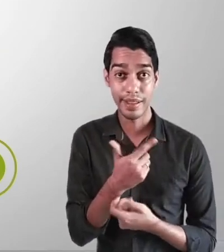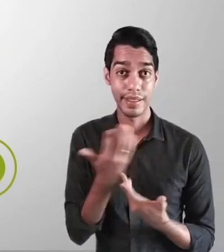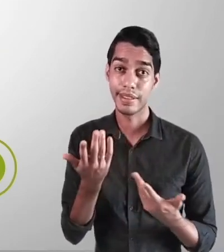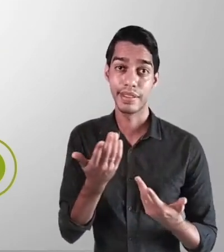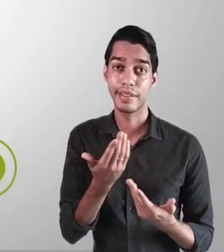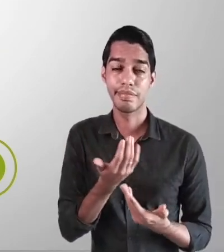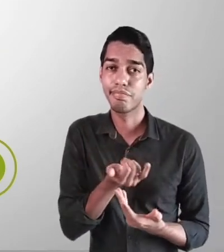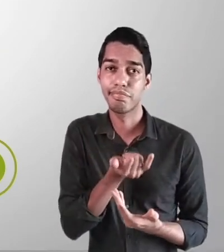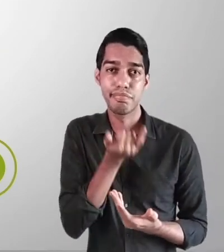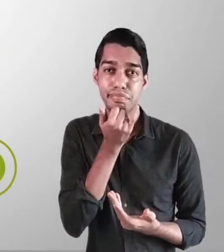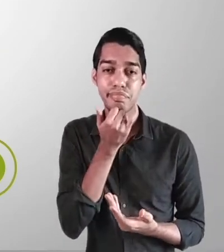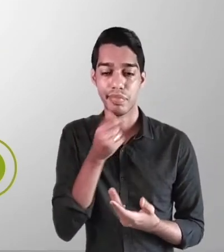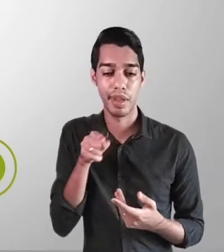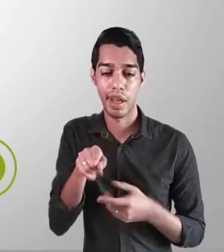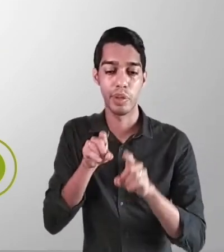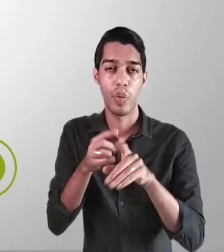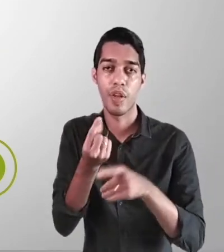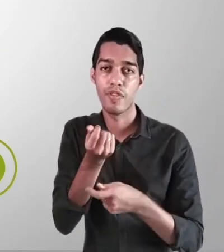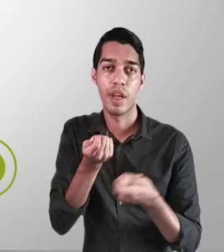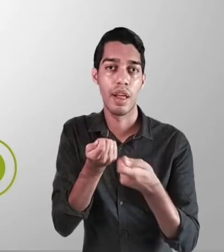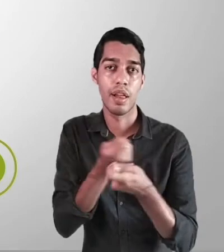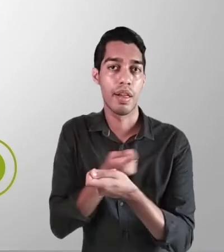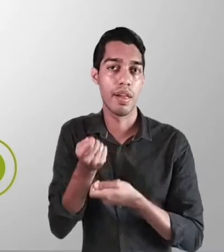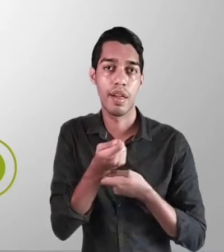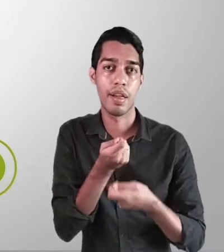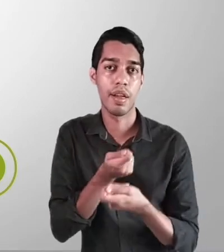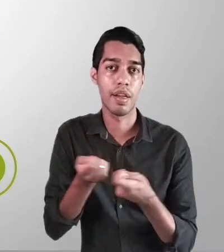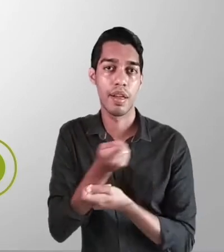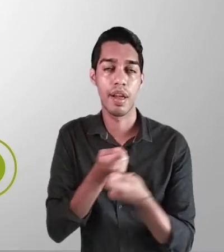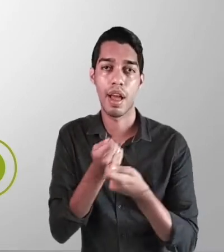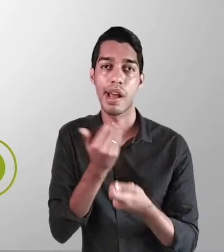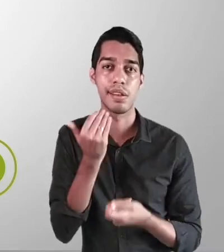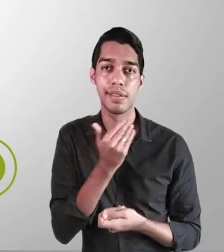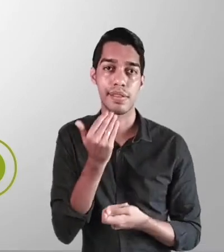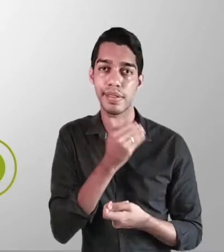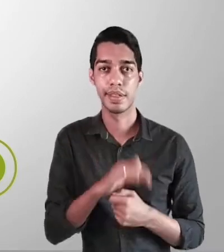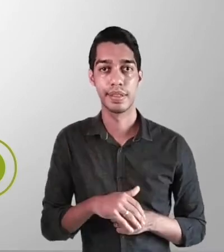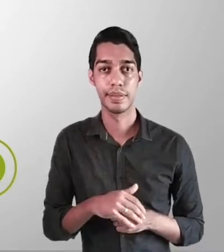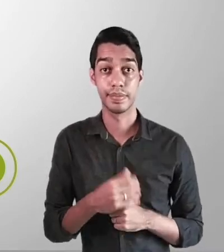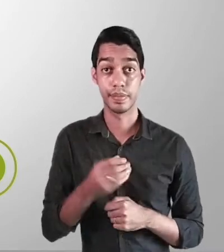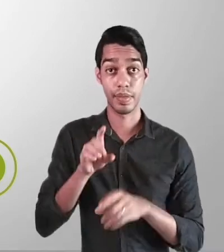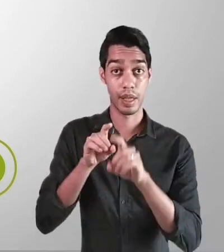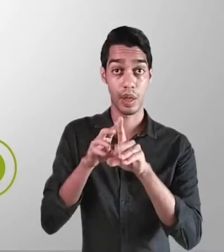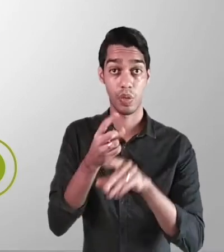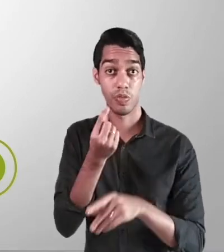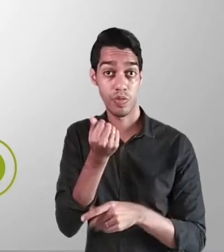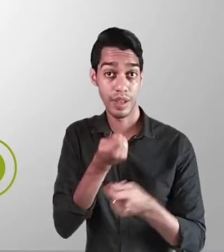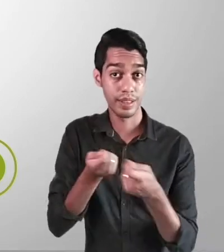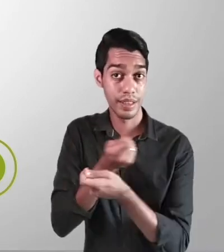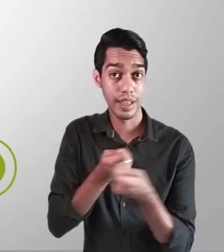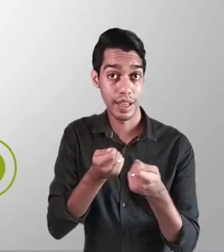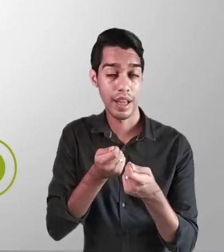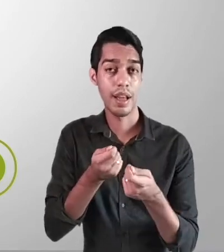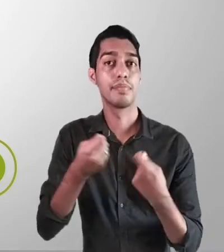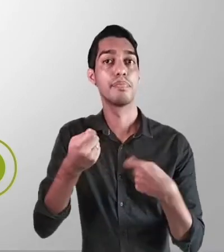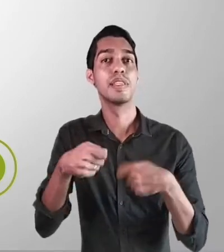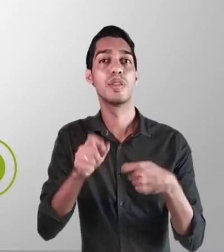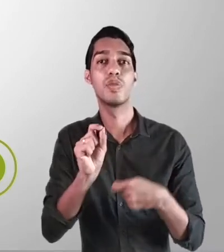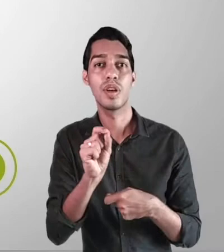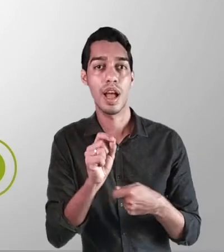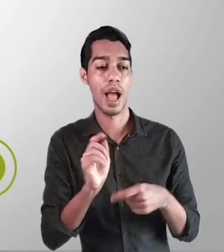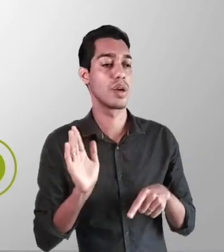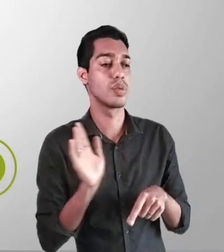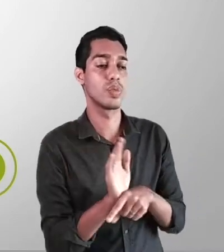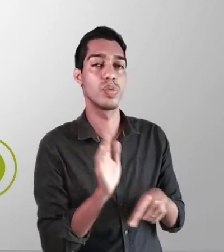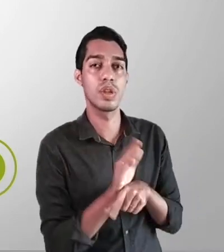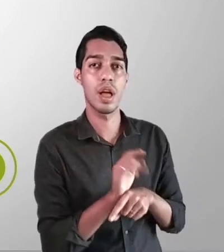só dialoga com inclusão financeira se ela for capaz de permitir que o consumidor, que o cliente,